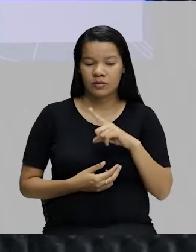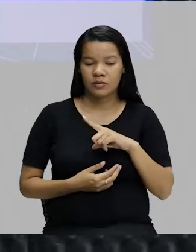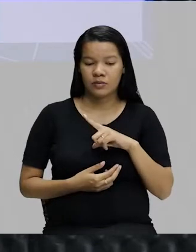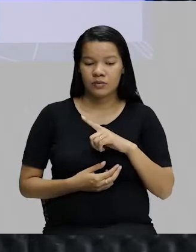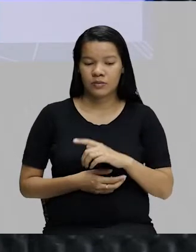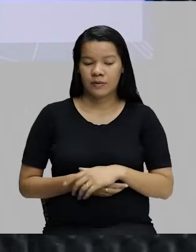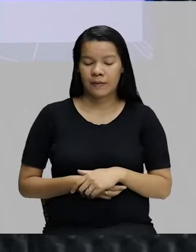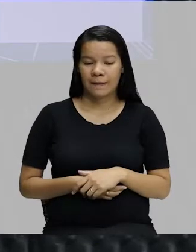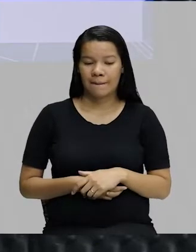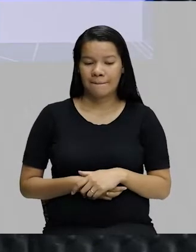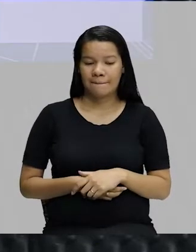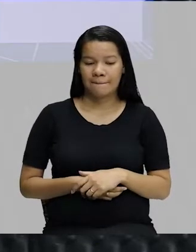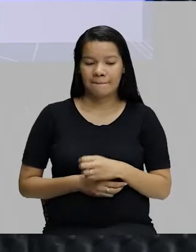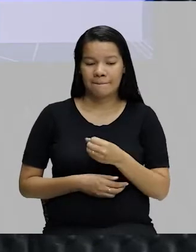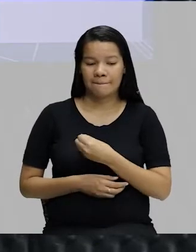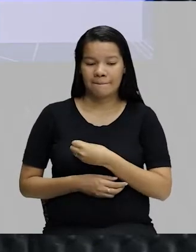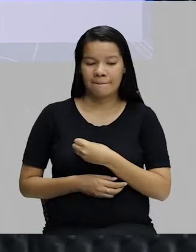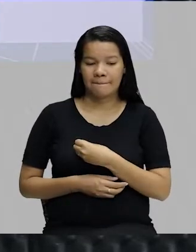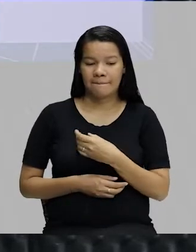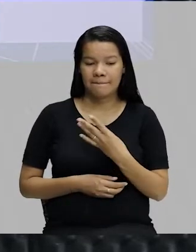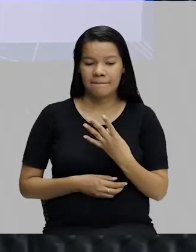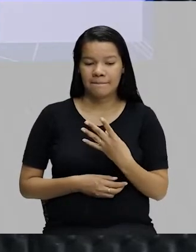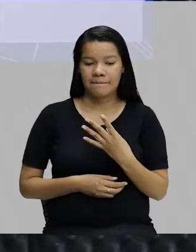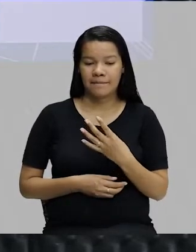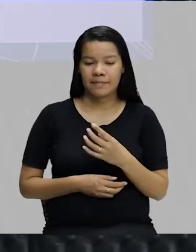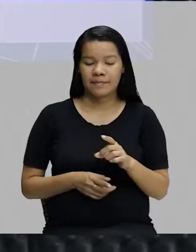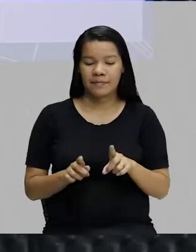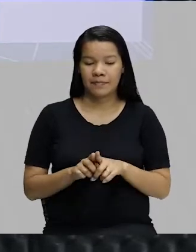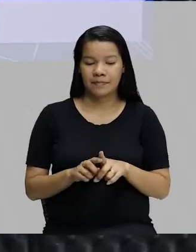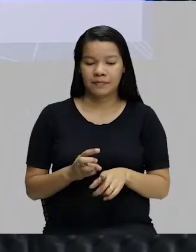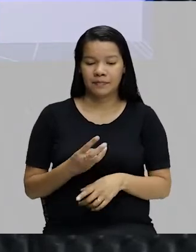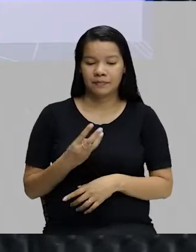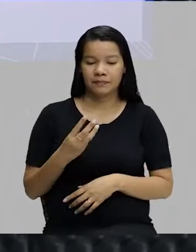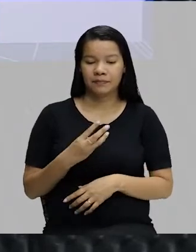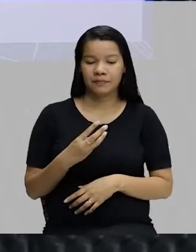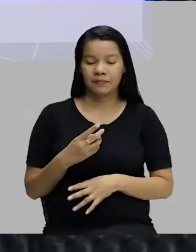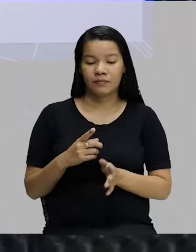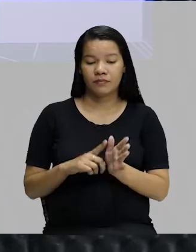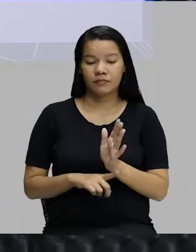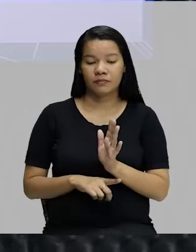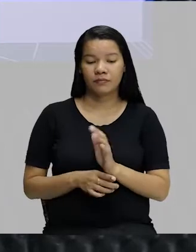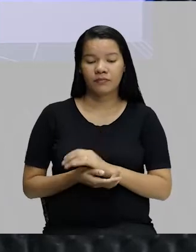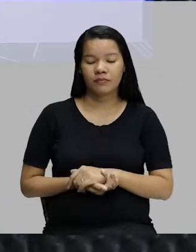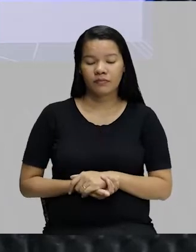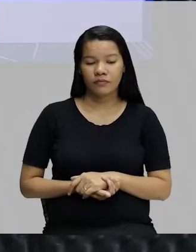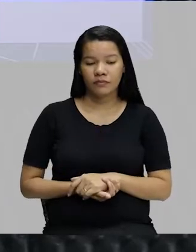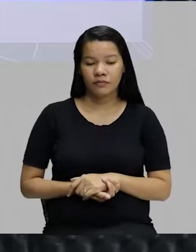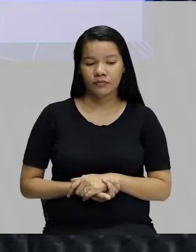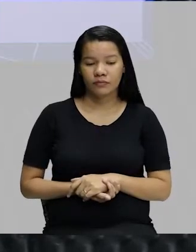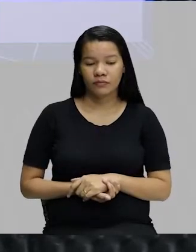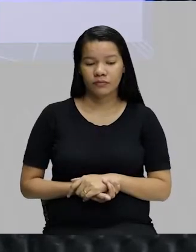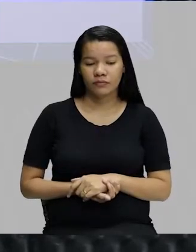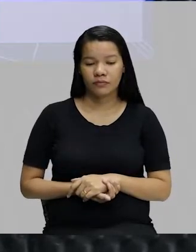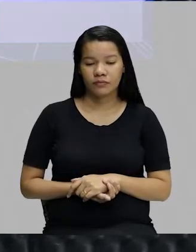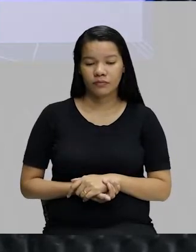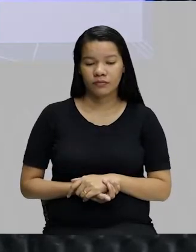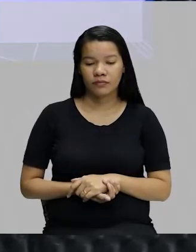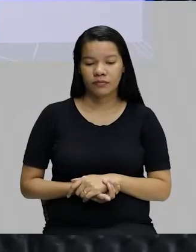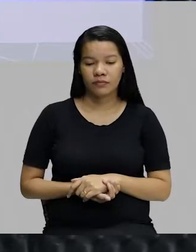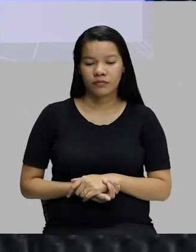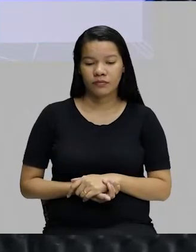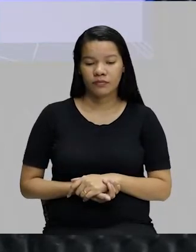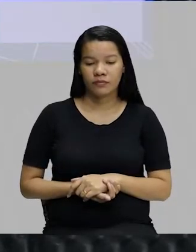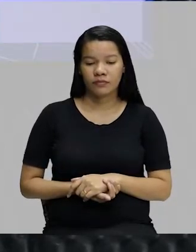aqui o número atômico 4, número atômico 3. Diminuiu o número atômico, tudo bem? E